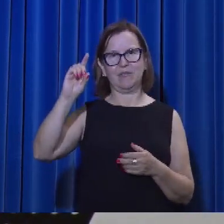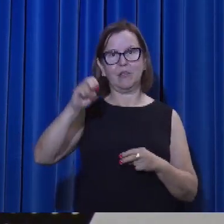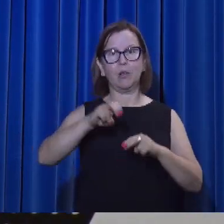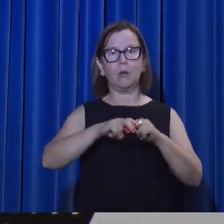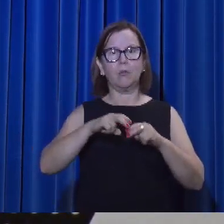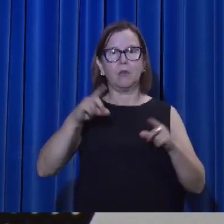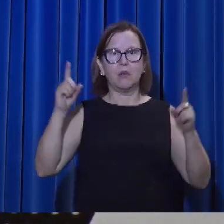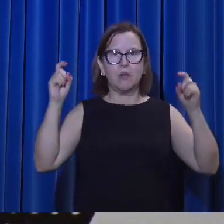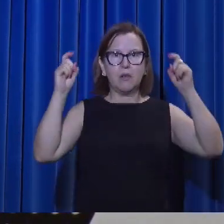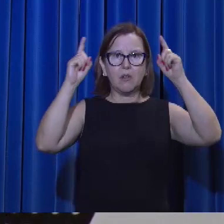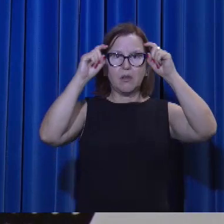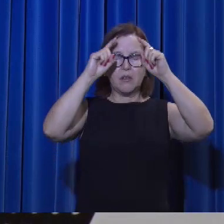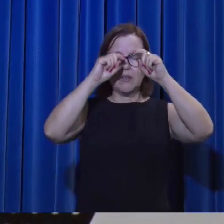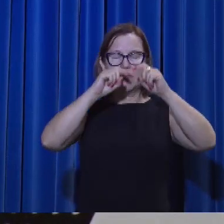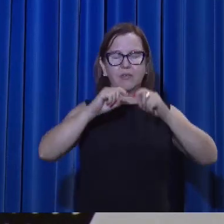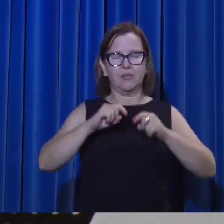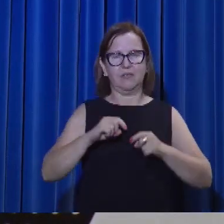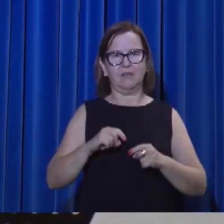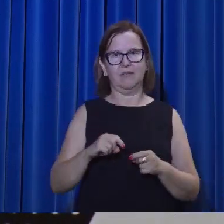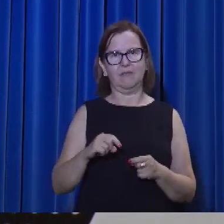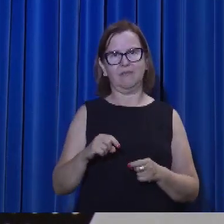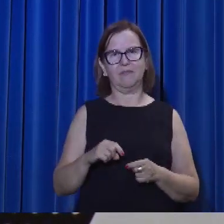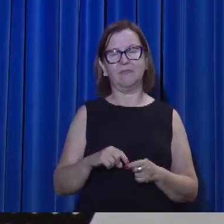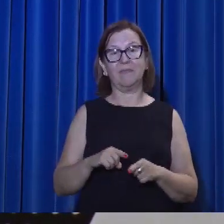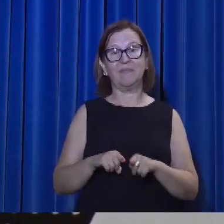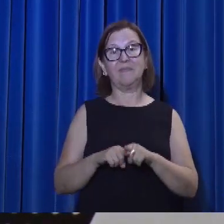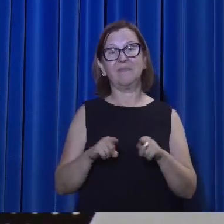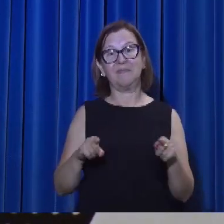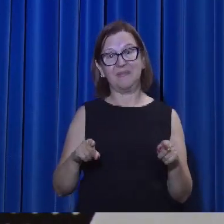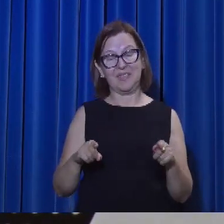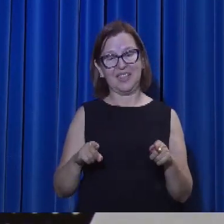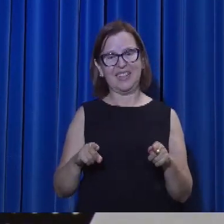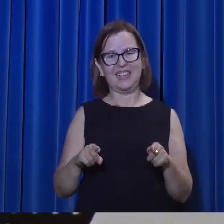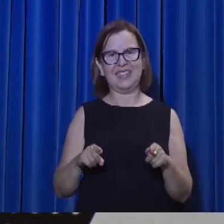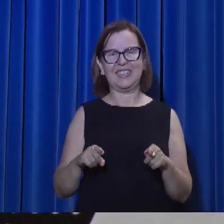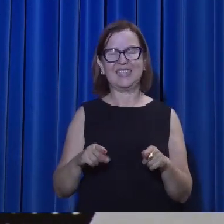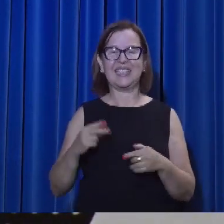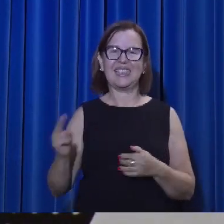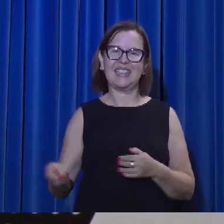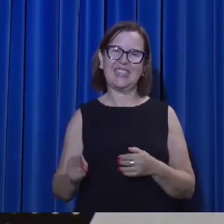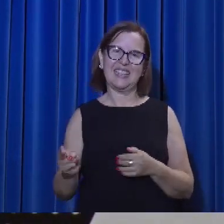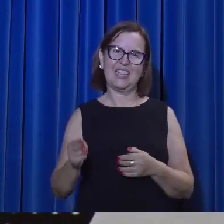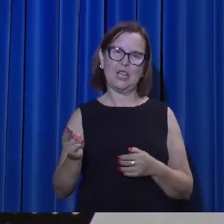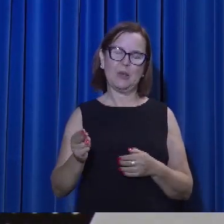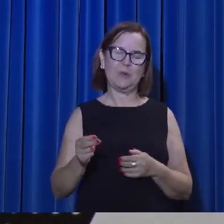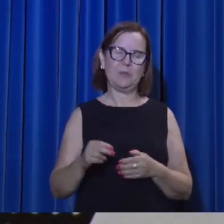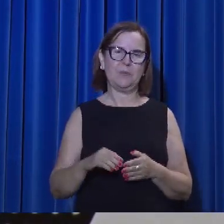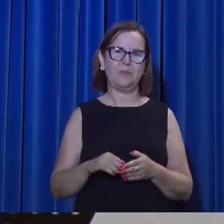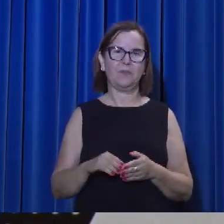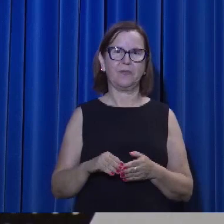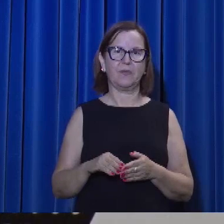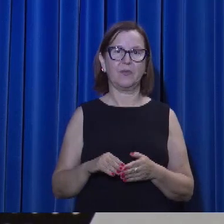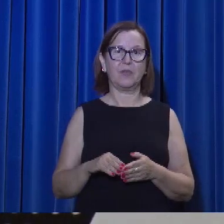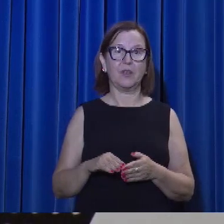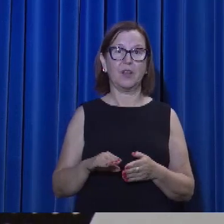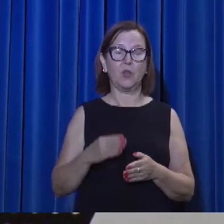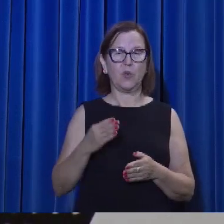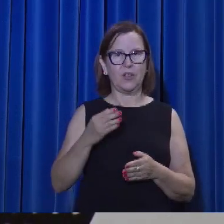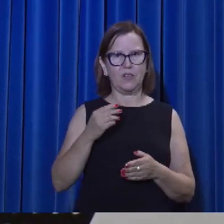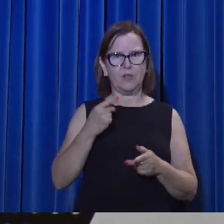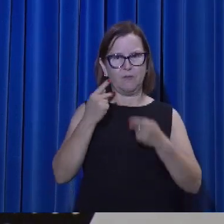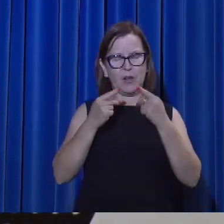e tão incompreensível à nossa mente. Mas é isso que Ele é. Ele é eterno. Quando eu falo para meus filhos que Deus criou Adão e